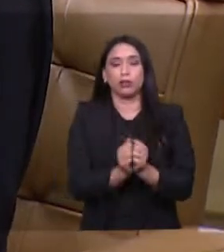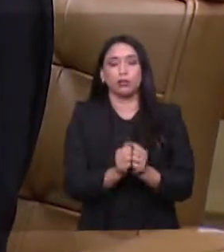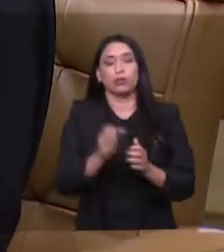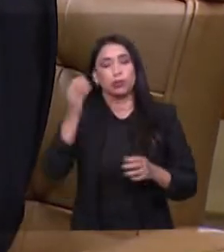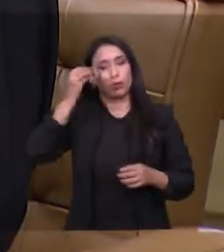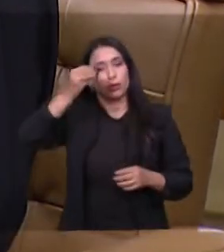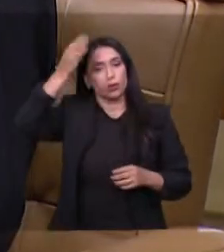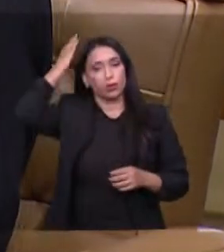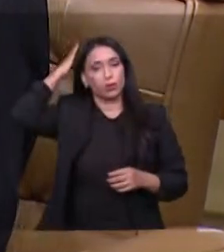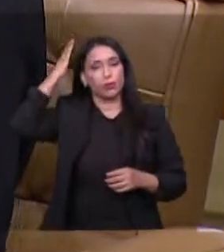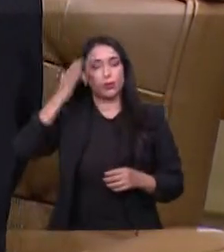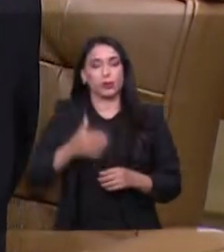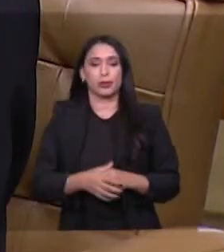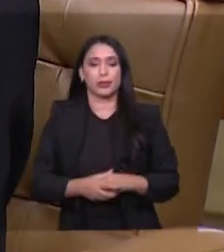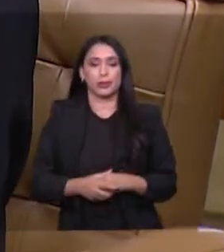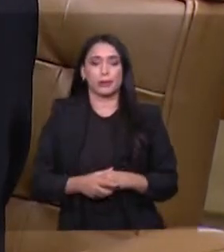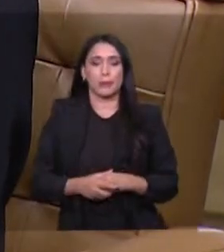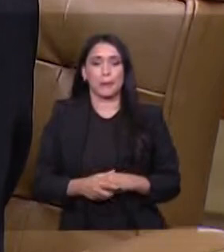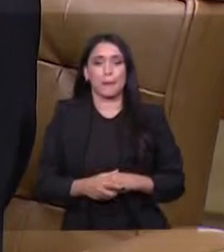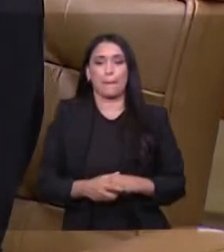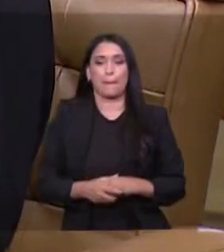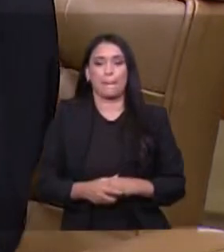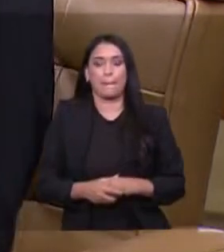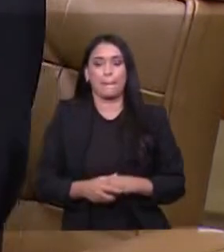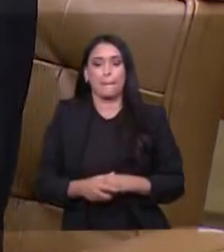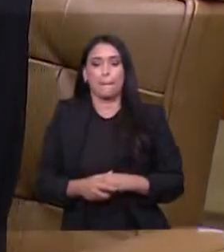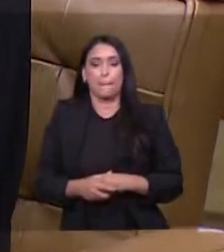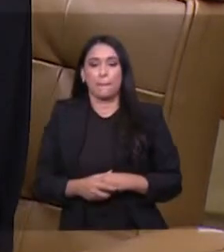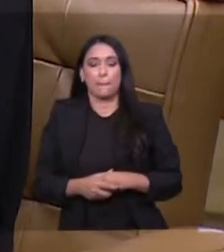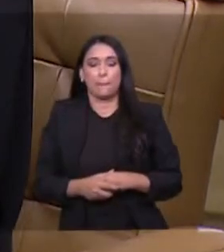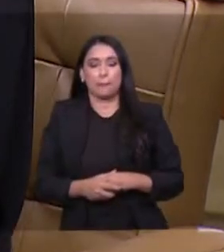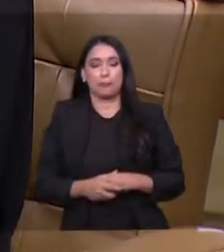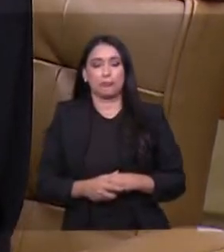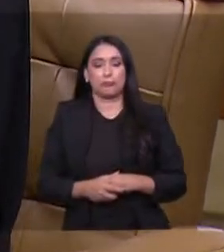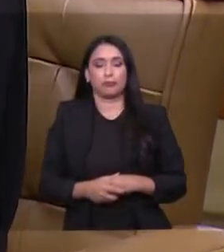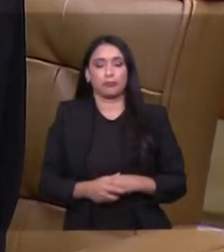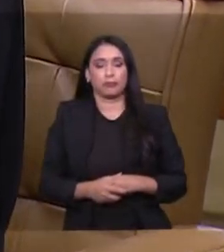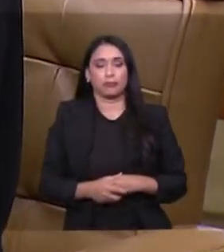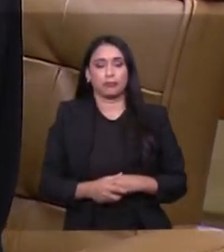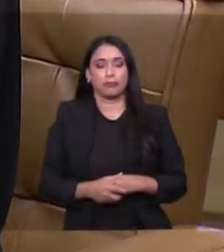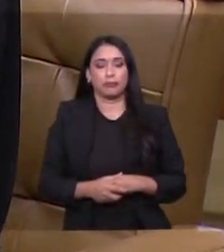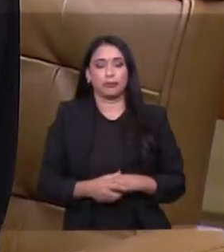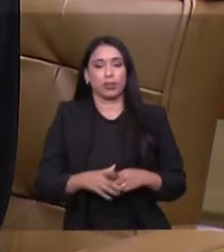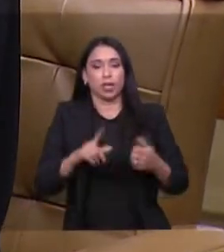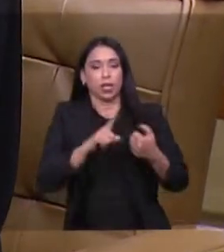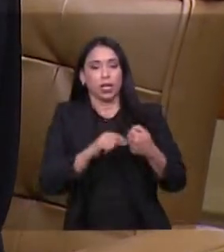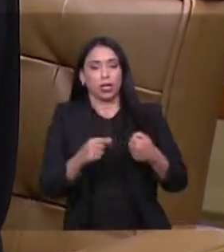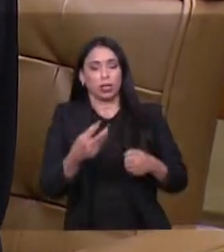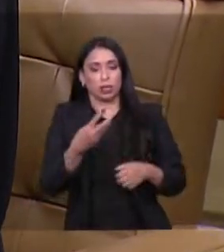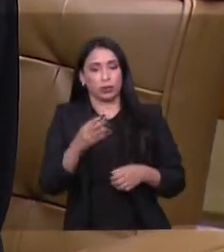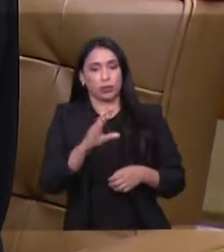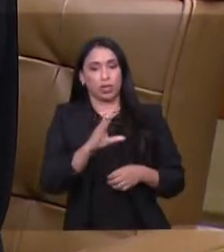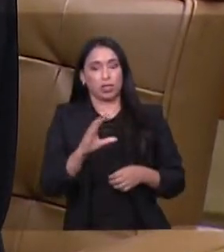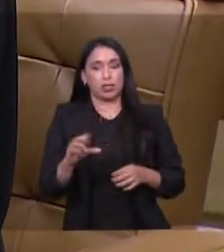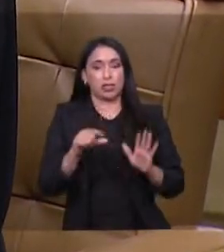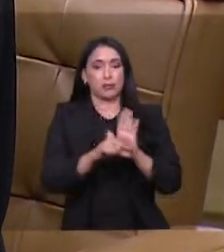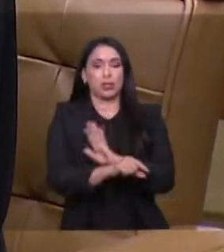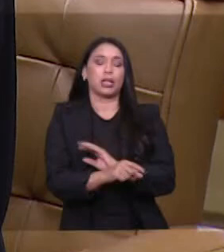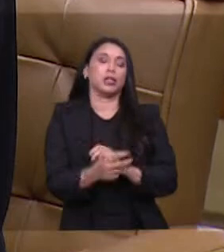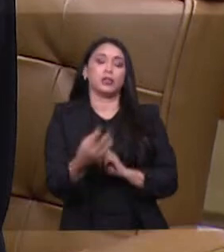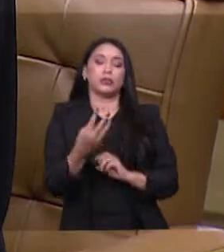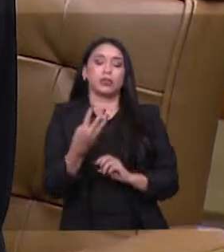eminente ministro relator Luiz Fux. Em relação ao artigo 3C, parágrafo